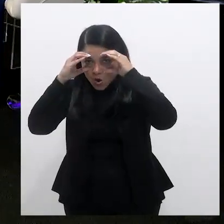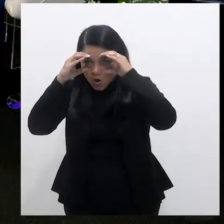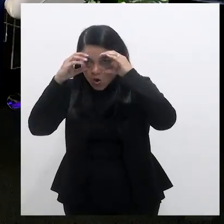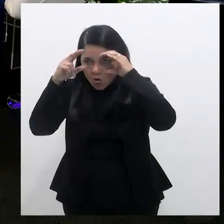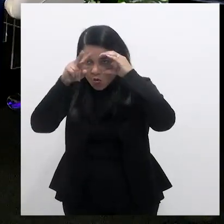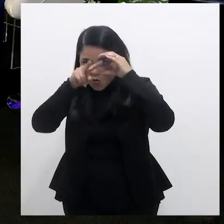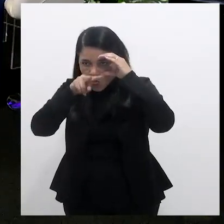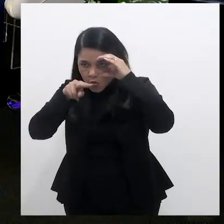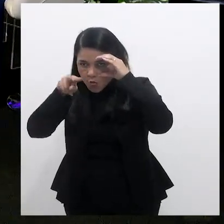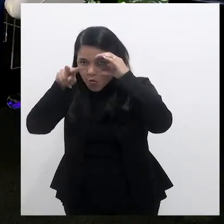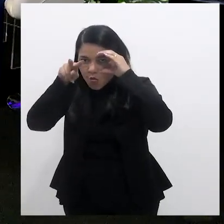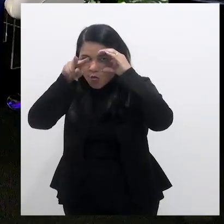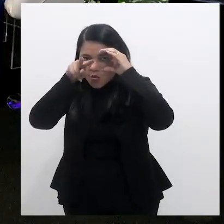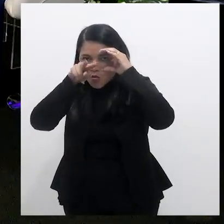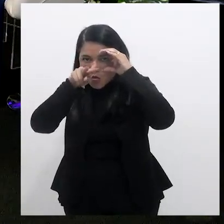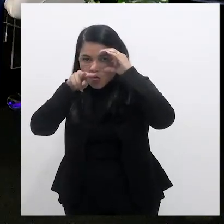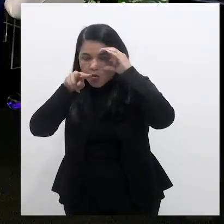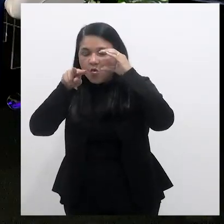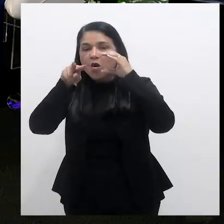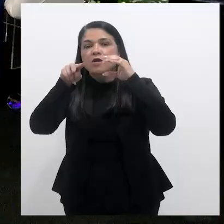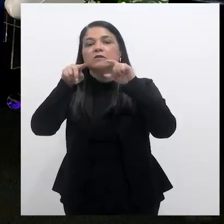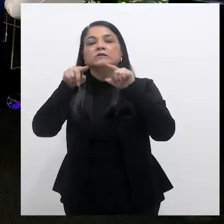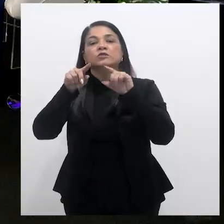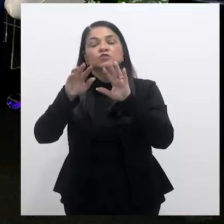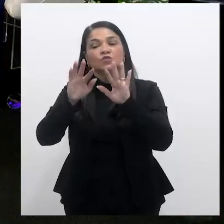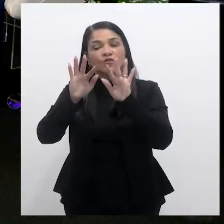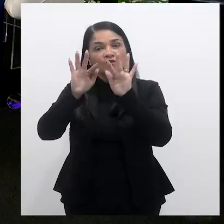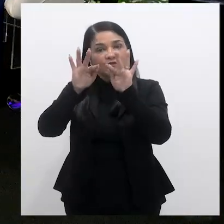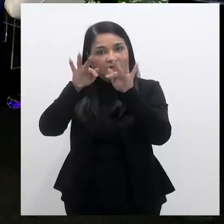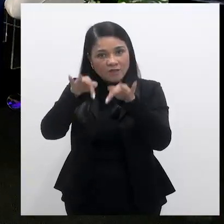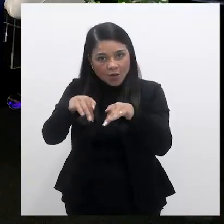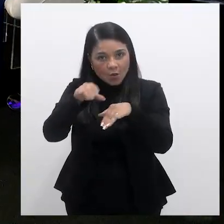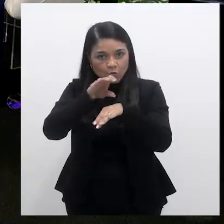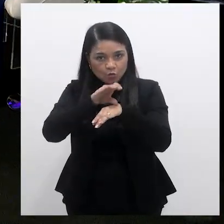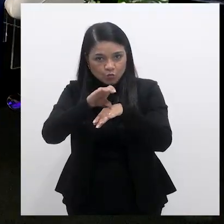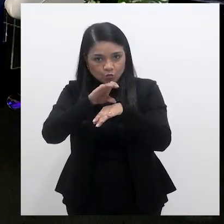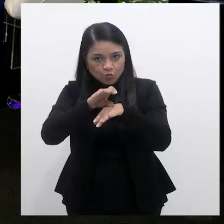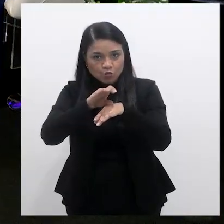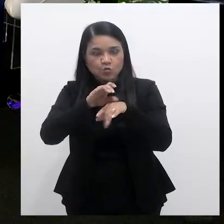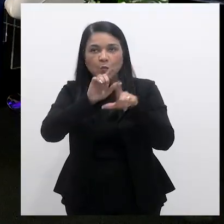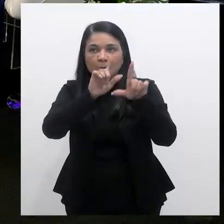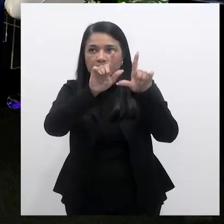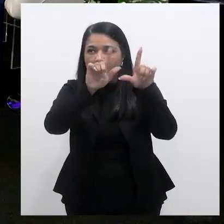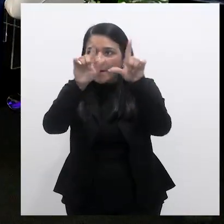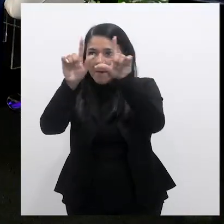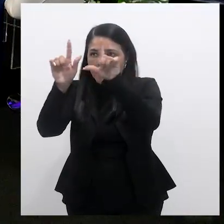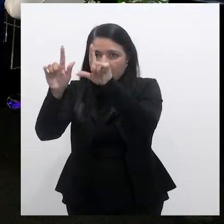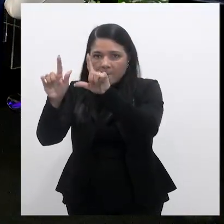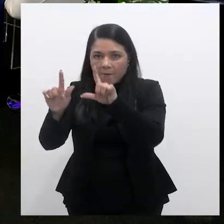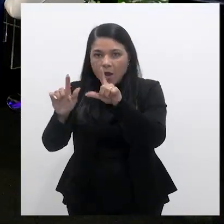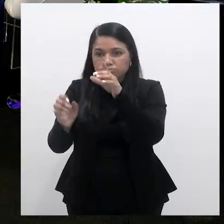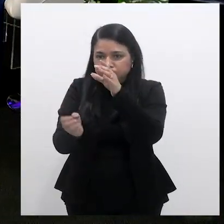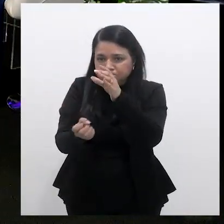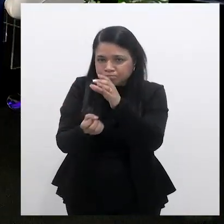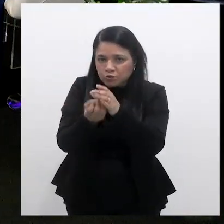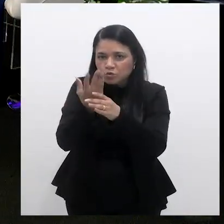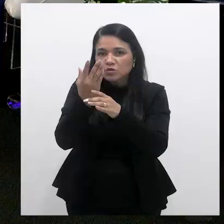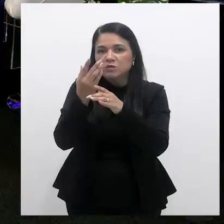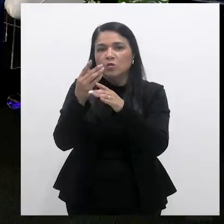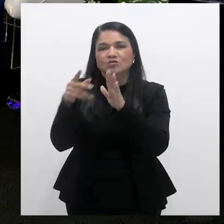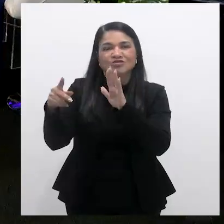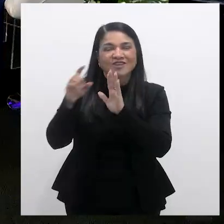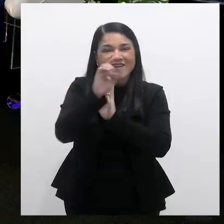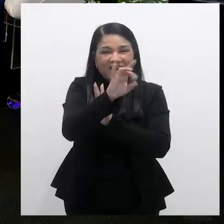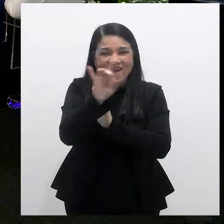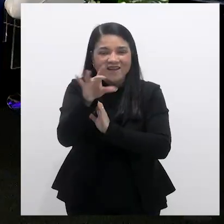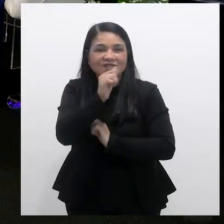né, virtual. Então, a gente, no final, faz uma exposição onde as criações